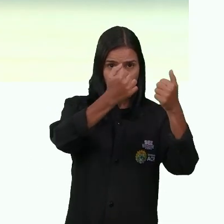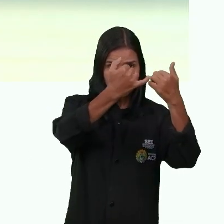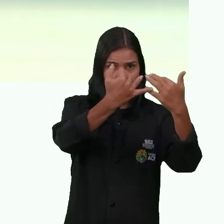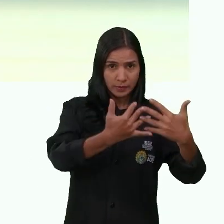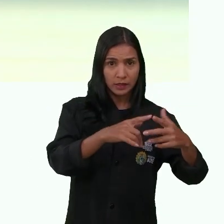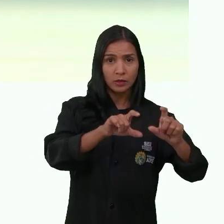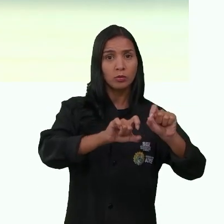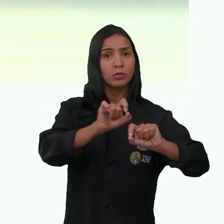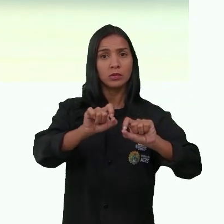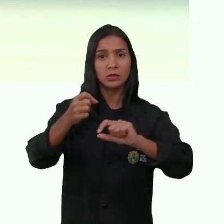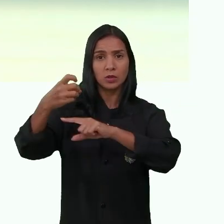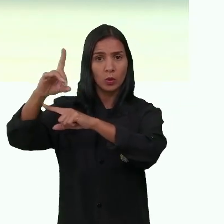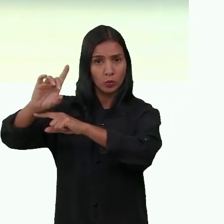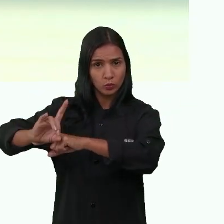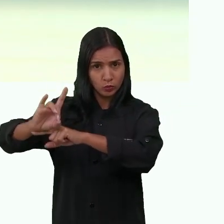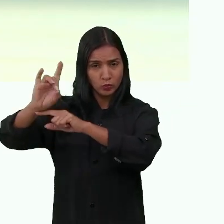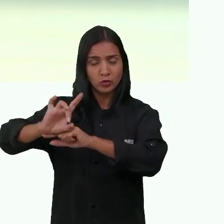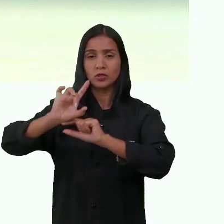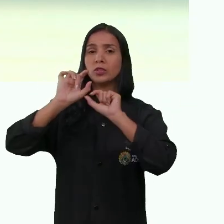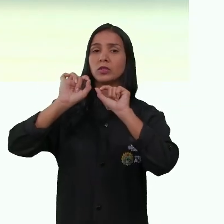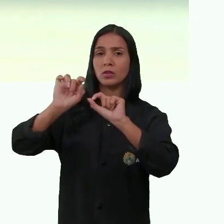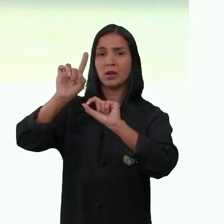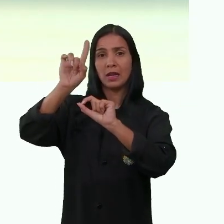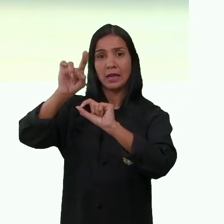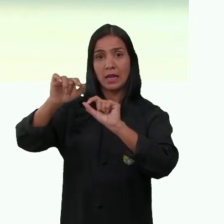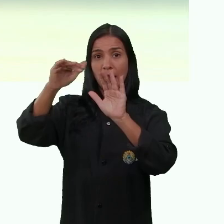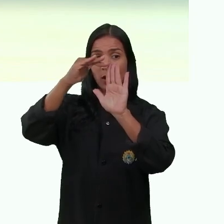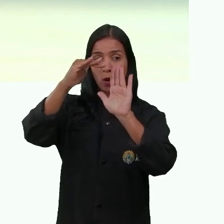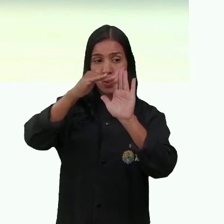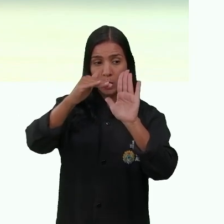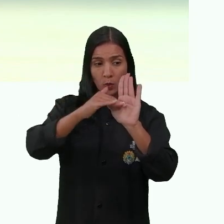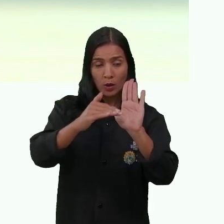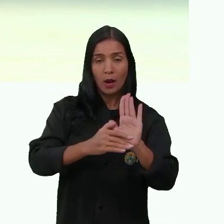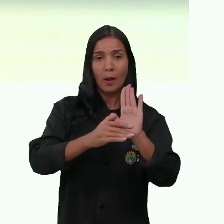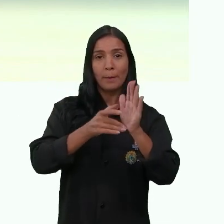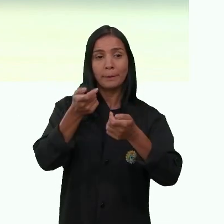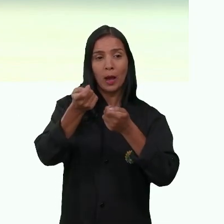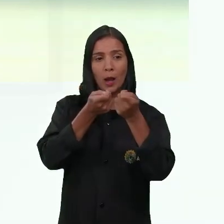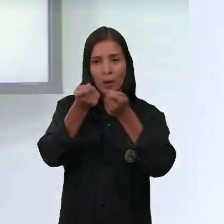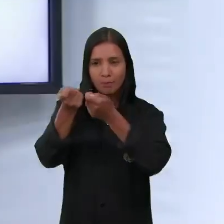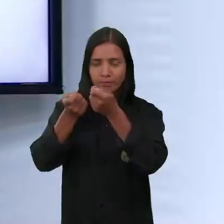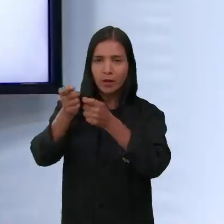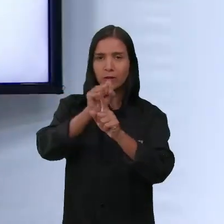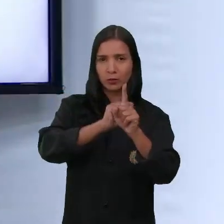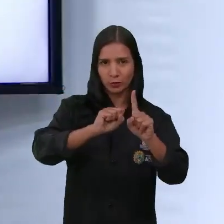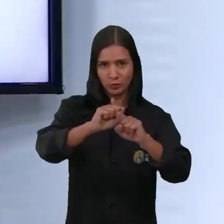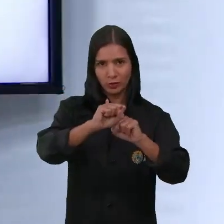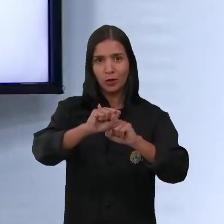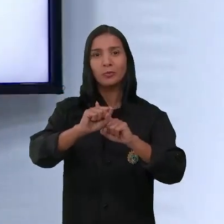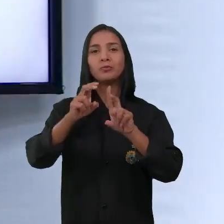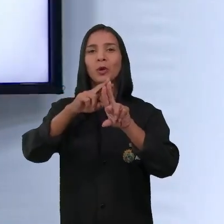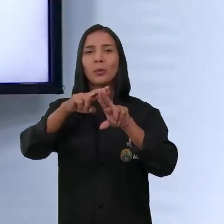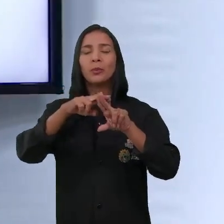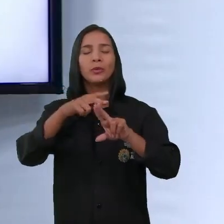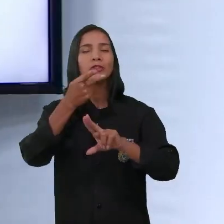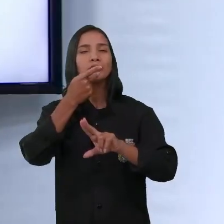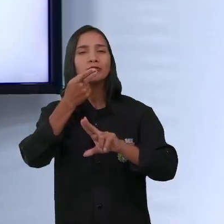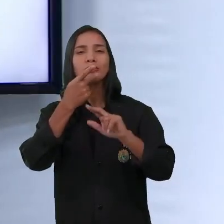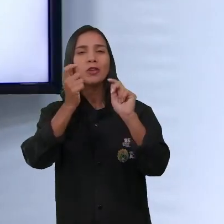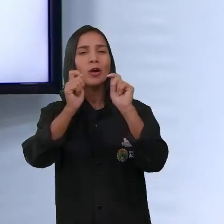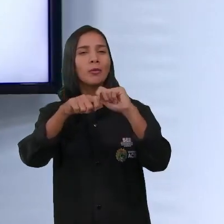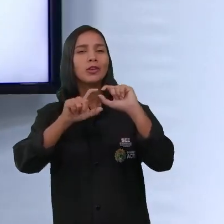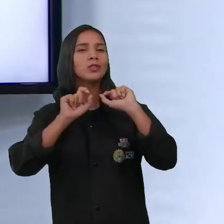o direito é justamente o caráter normativo das coisas. Então isso implica justamente dizer o quê? Que